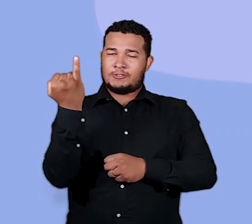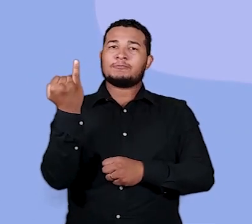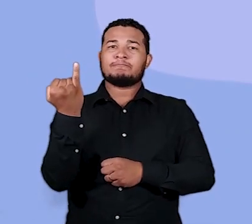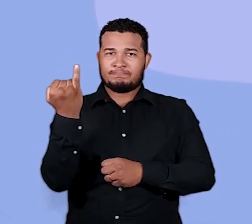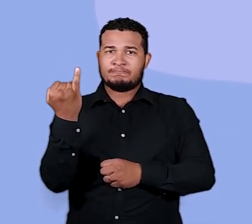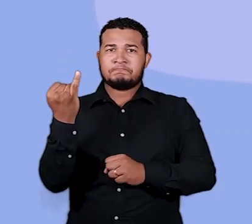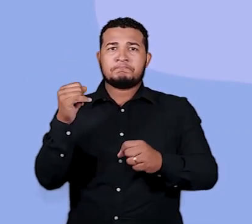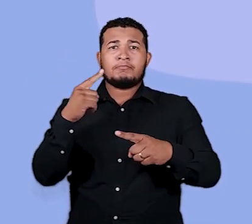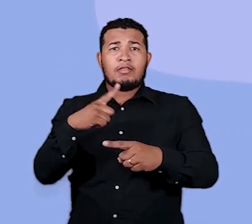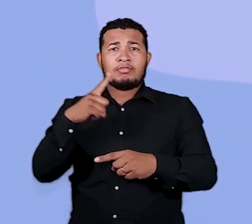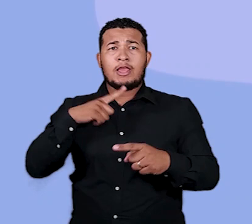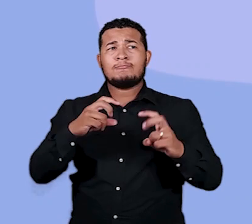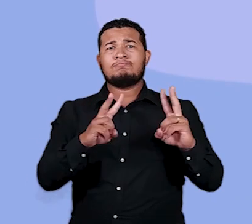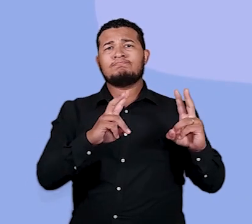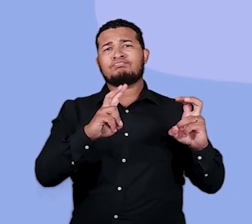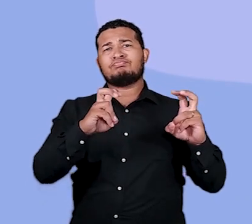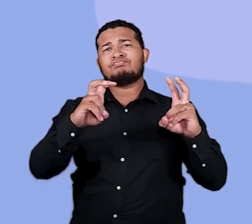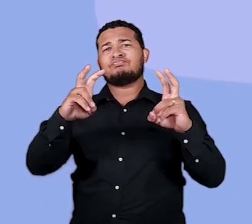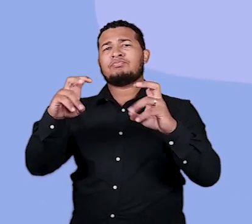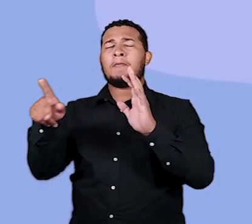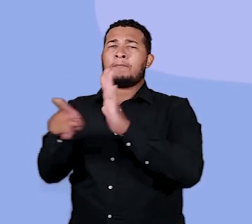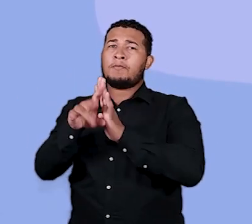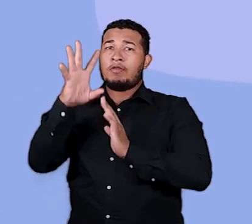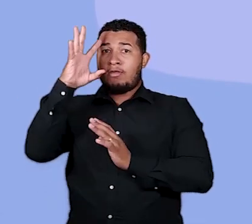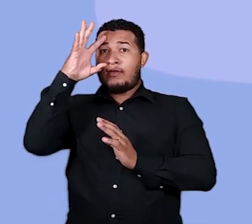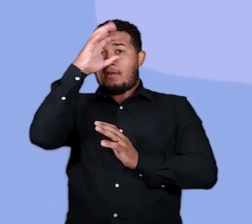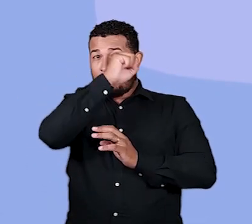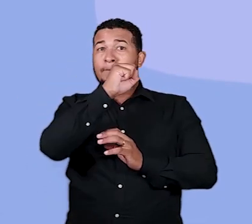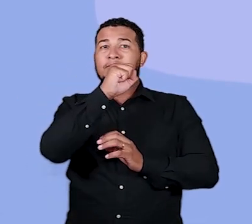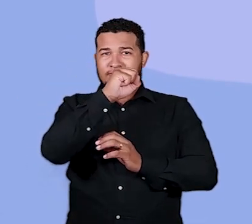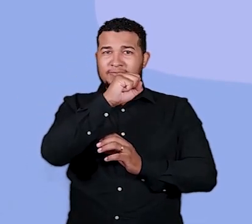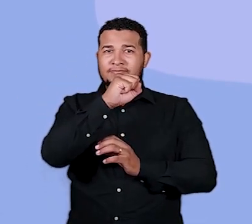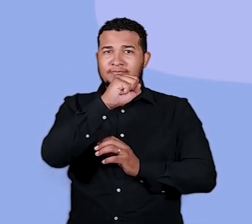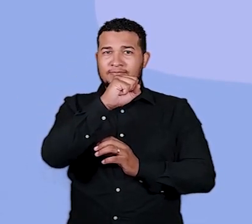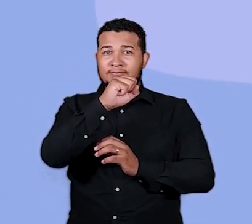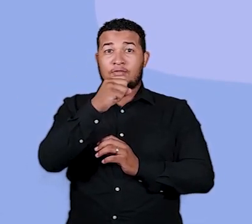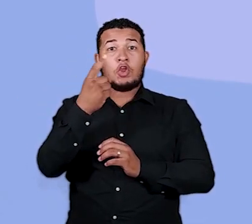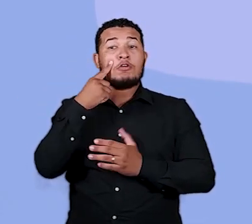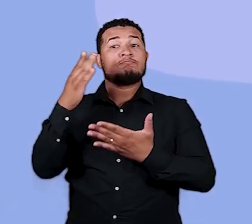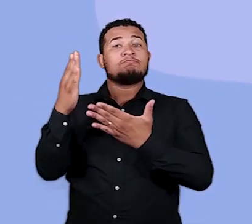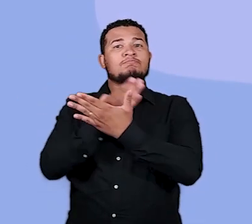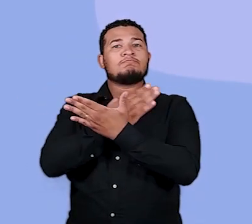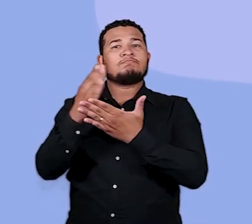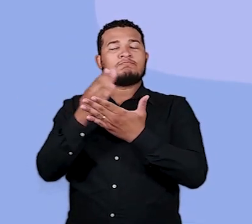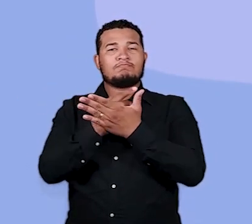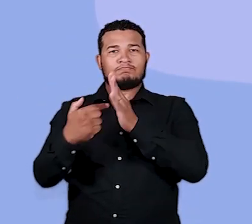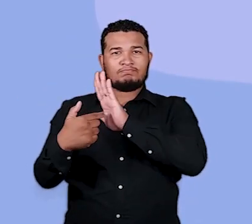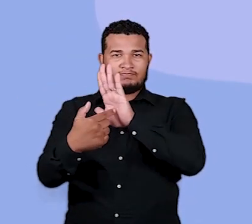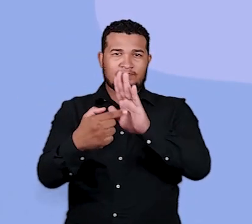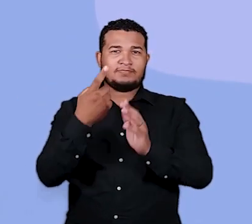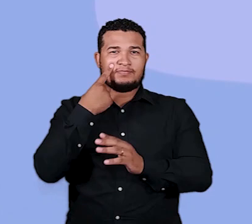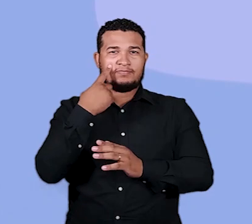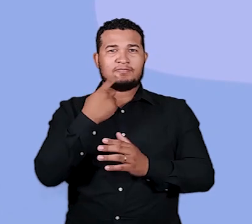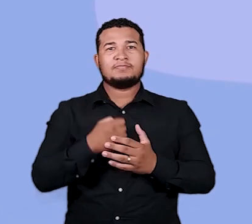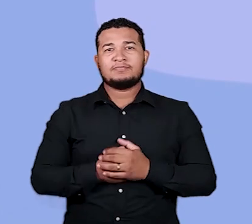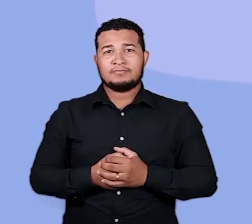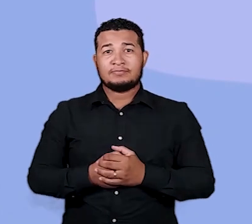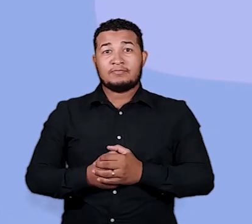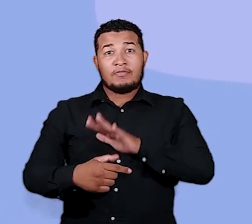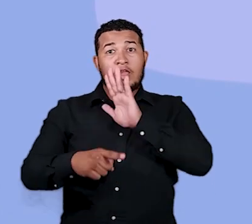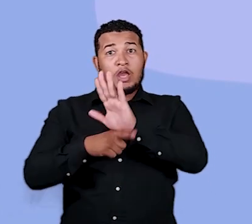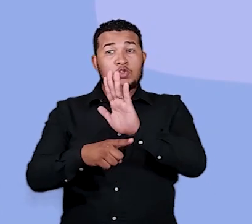nos dias atuais. Temos vários motivos para aprender a jogar xadrez. Vamos ver alguns dos